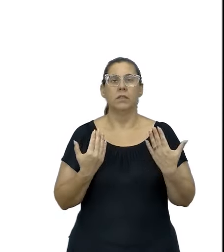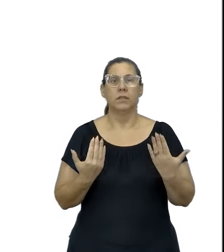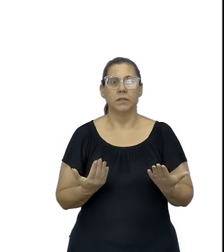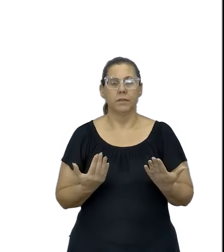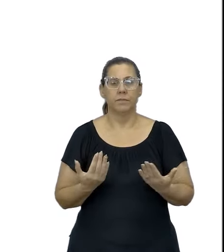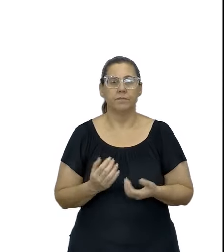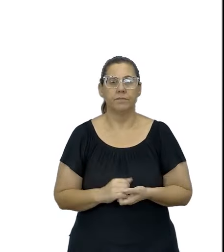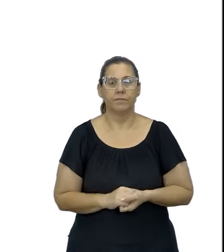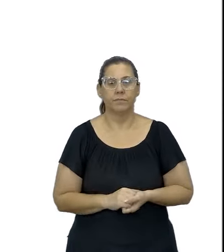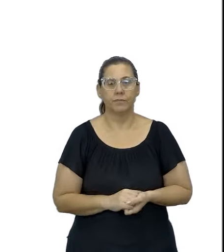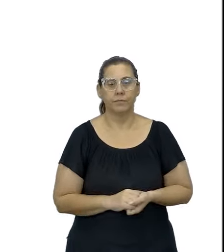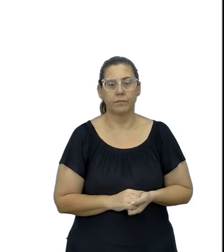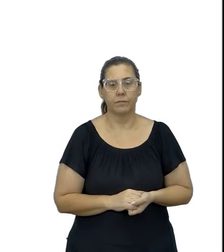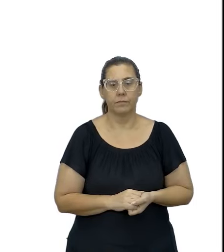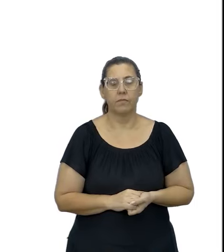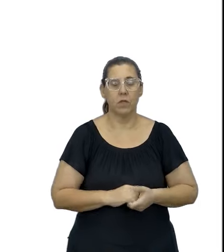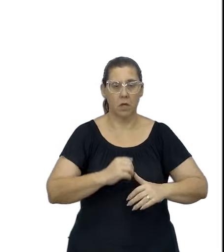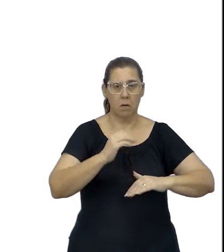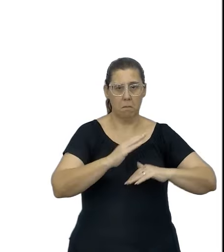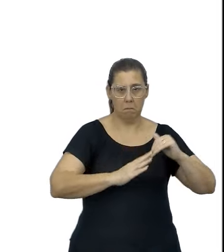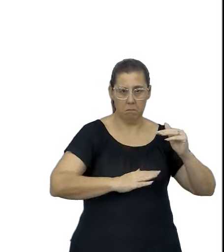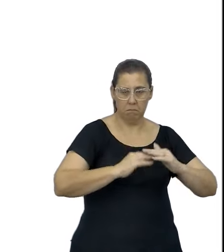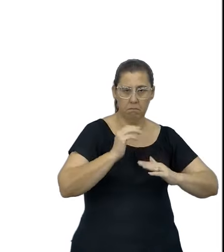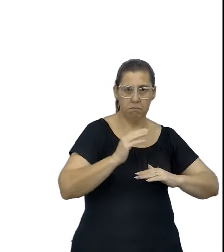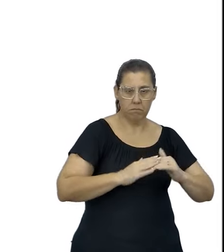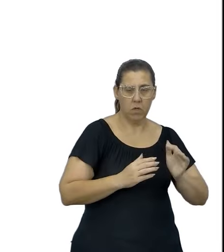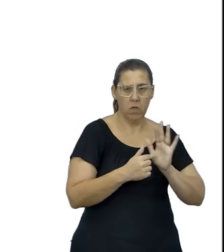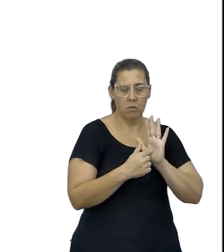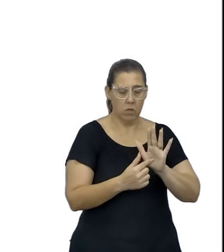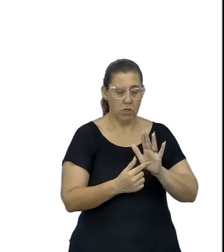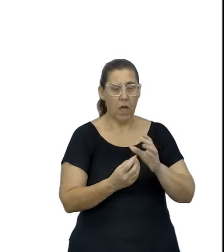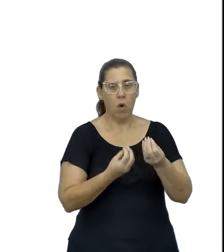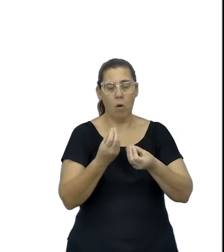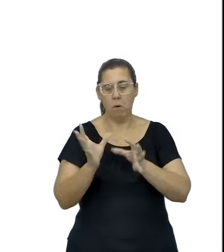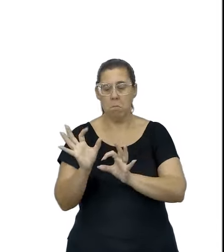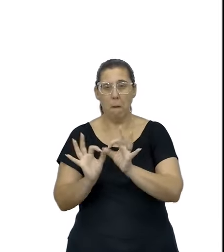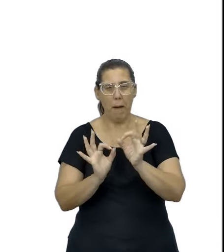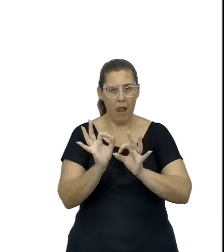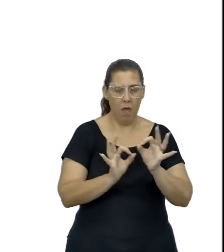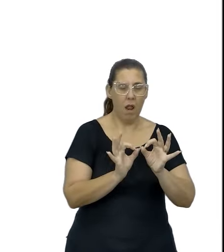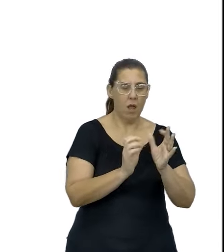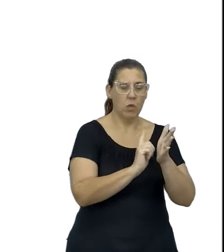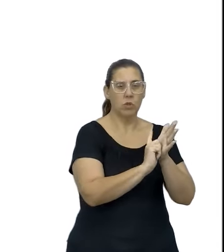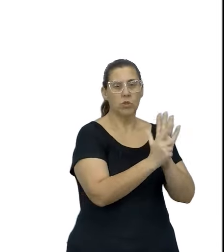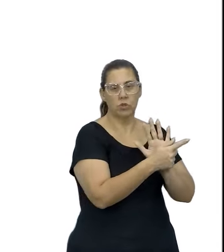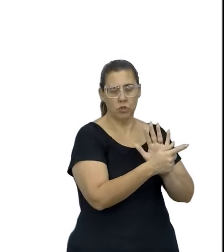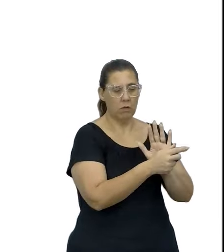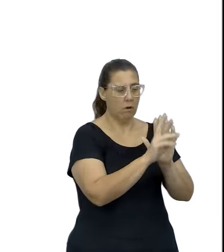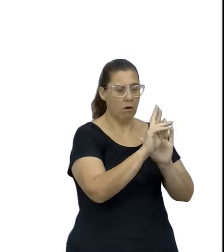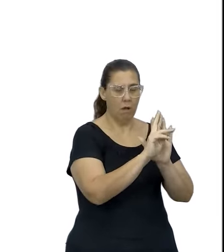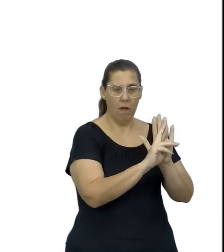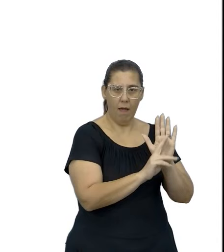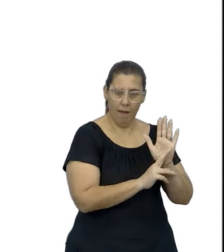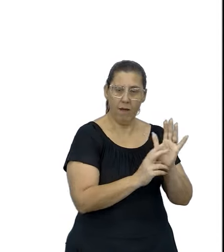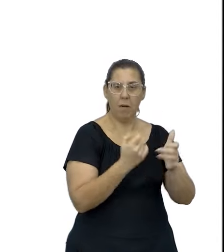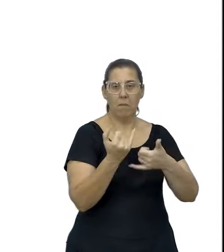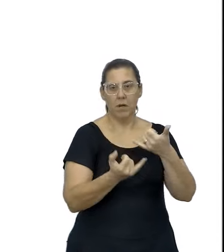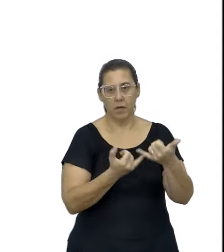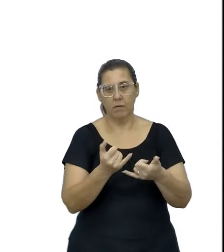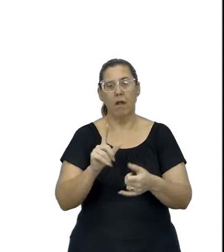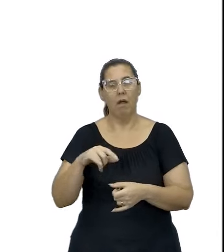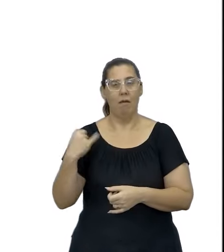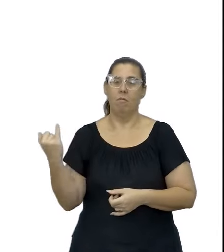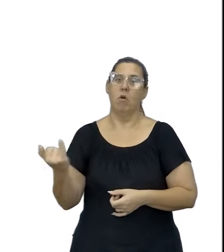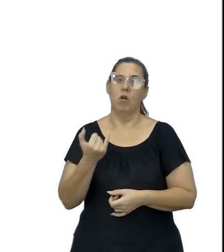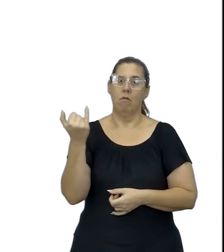vou trazer para vocês, o fato dessa habilidade de mencionar instruções de montagem, gênero muito similar às regras de brincadeira, é outro